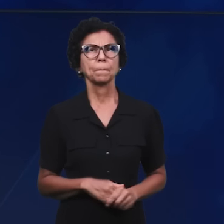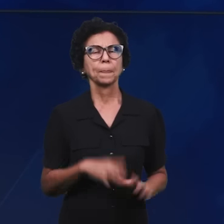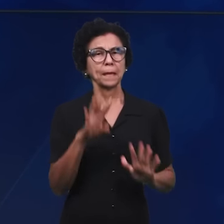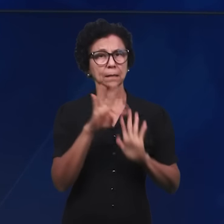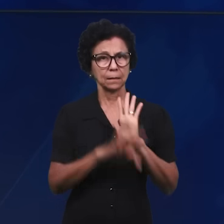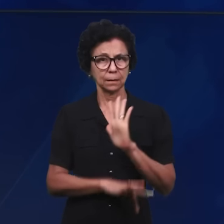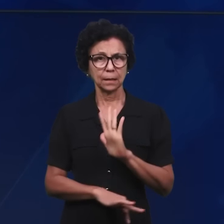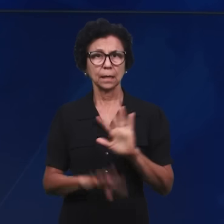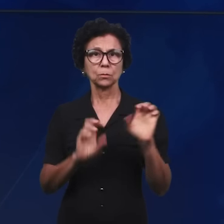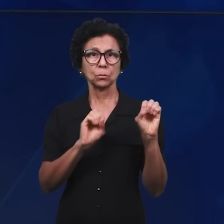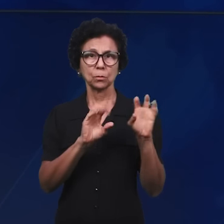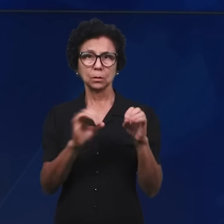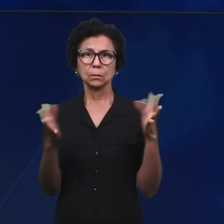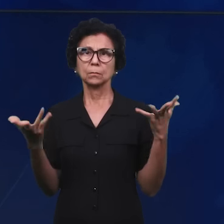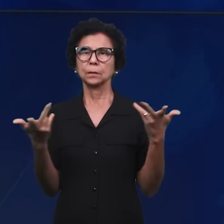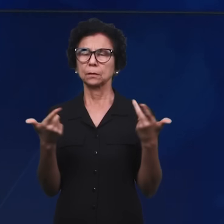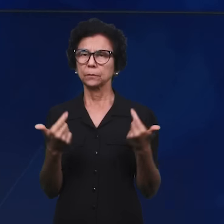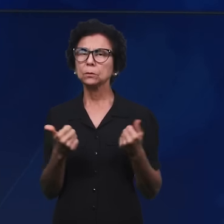texto bíblico.